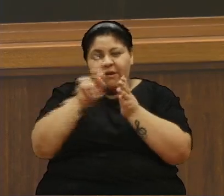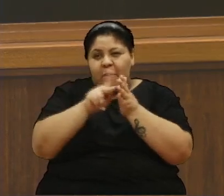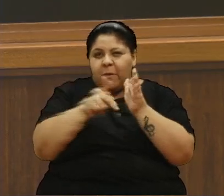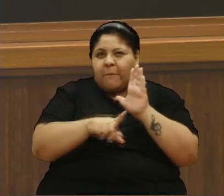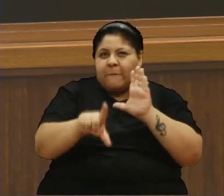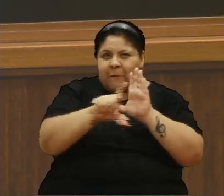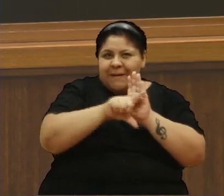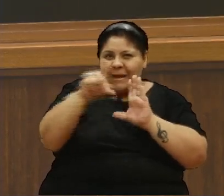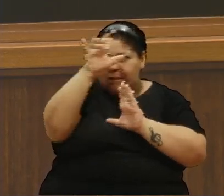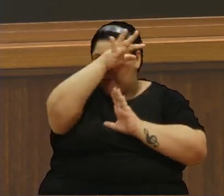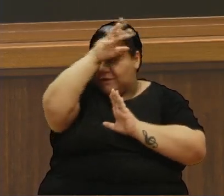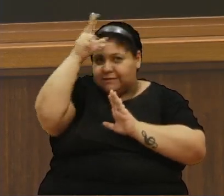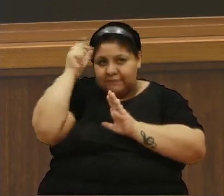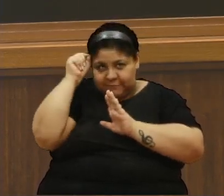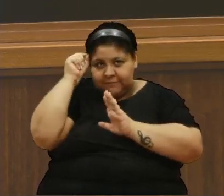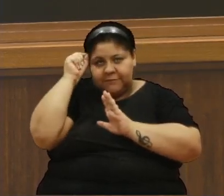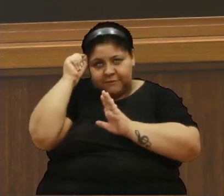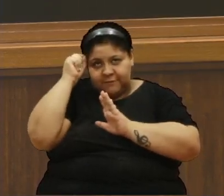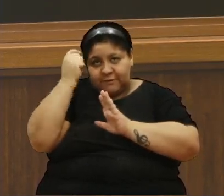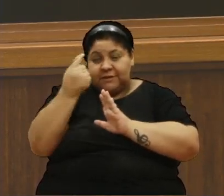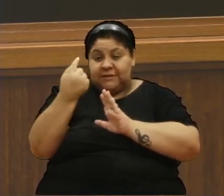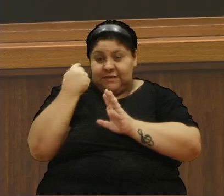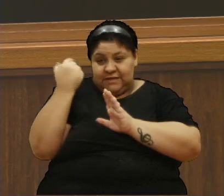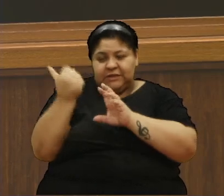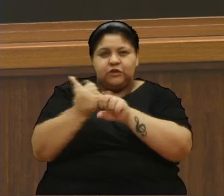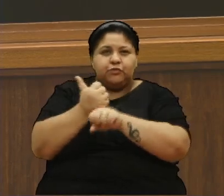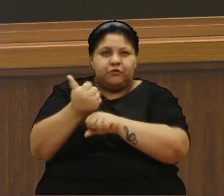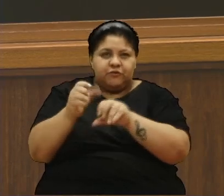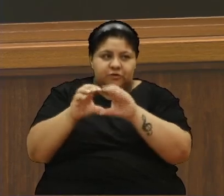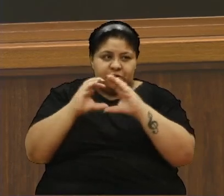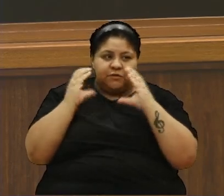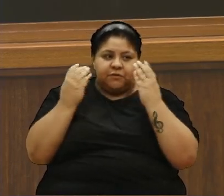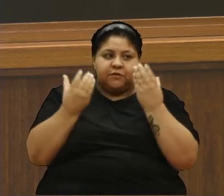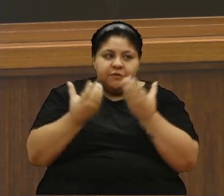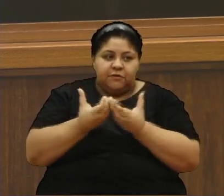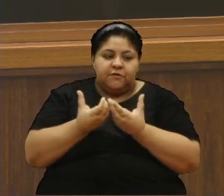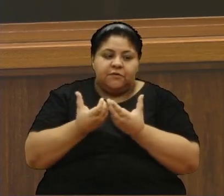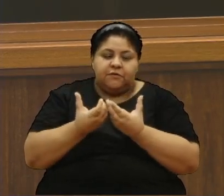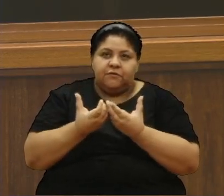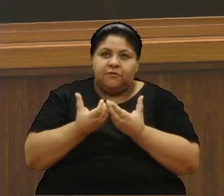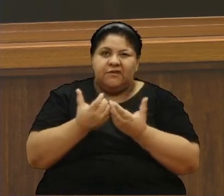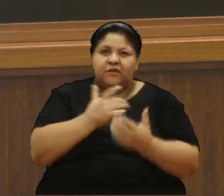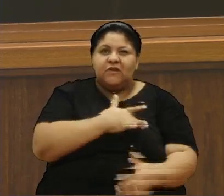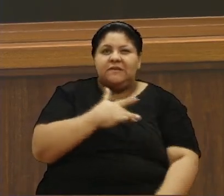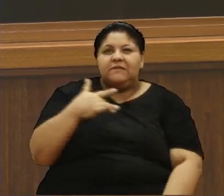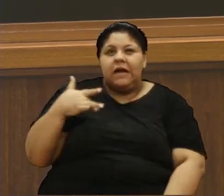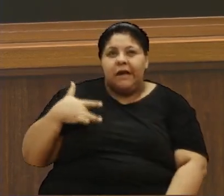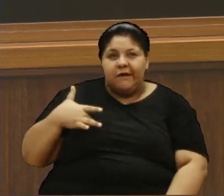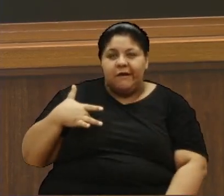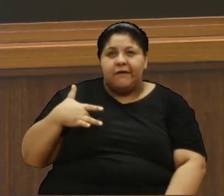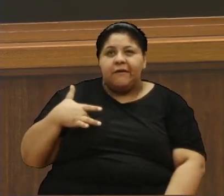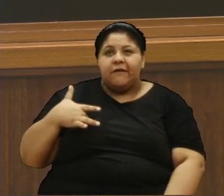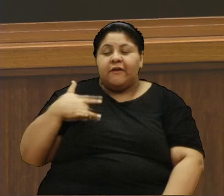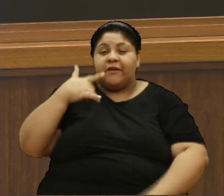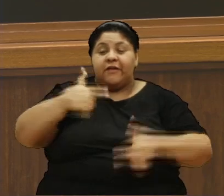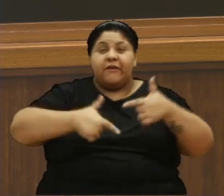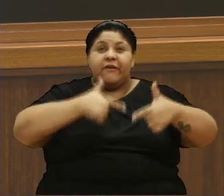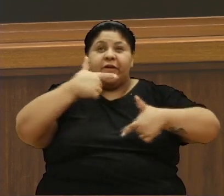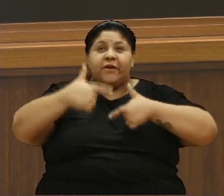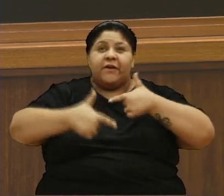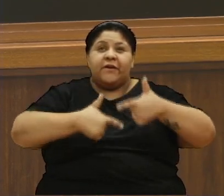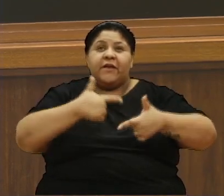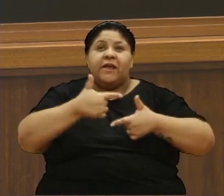lei municipal desses agentes comunitários, o da saúde, ele trabalha a questão